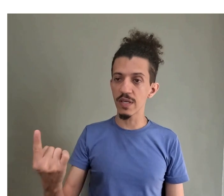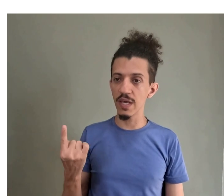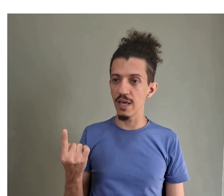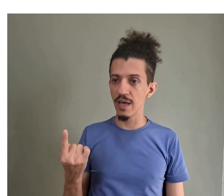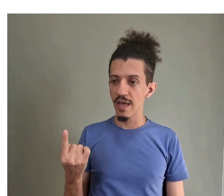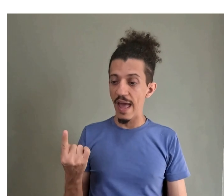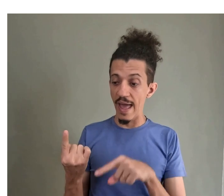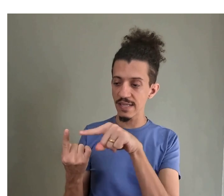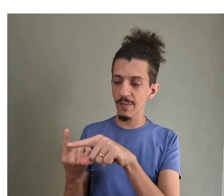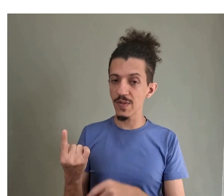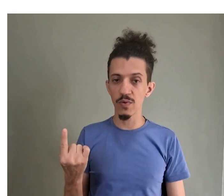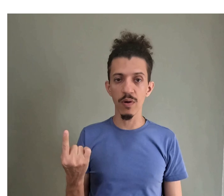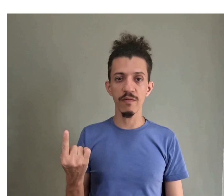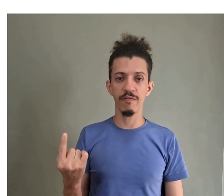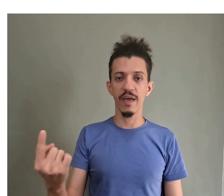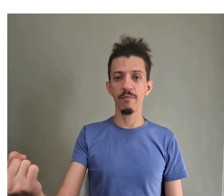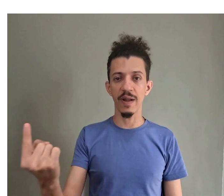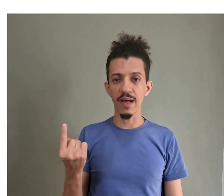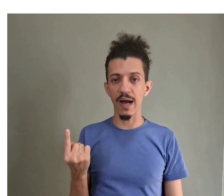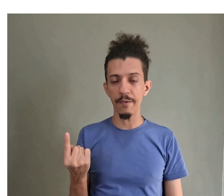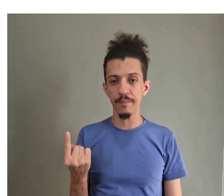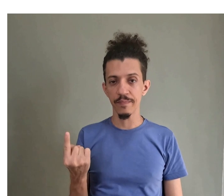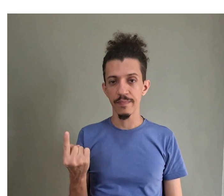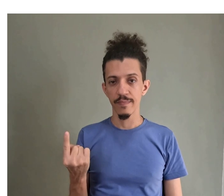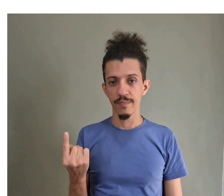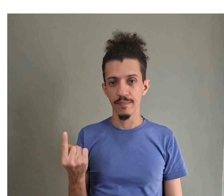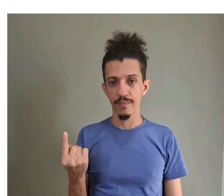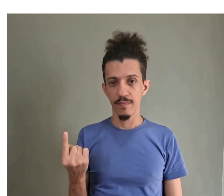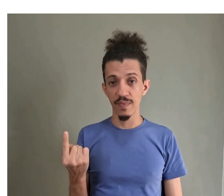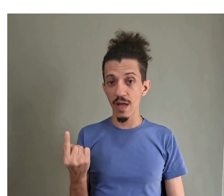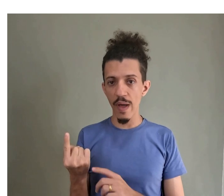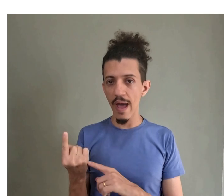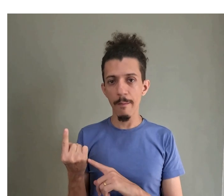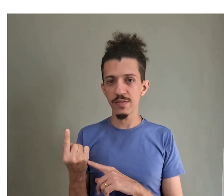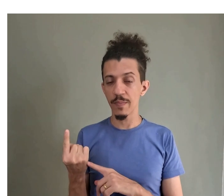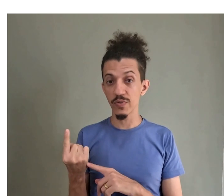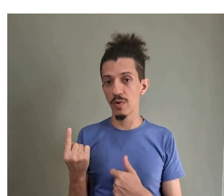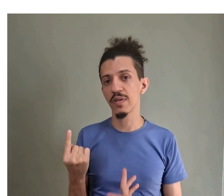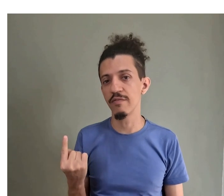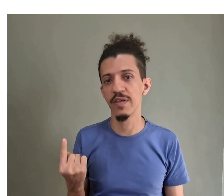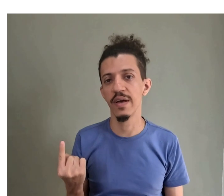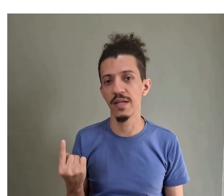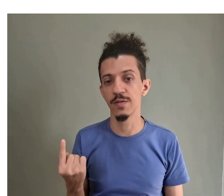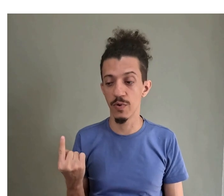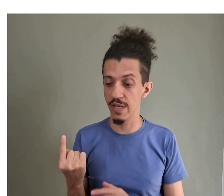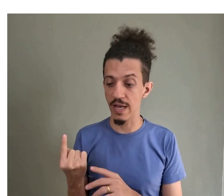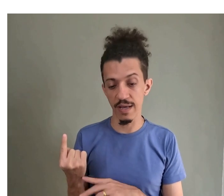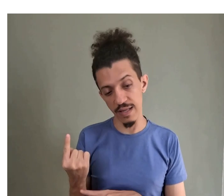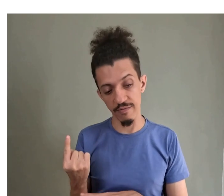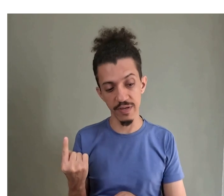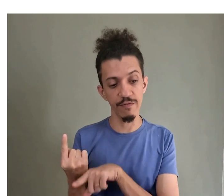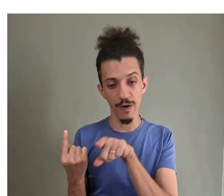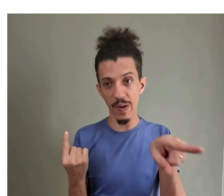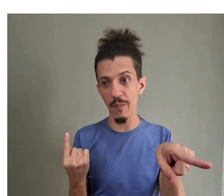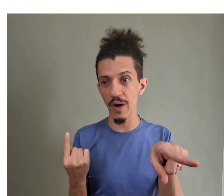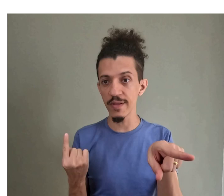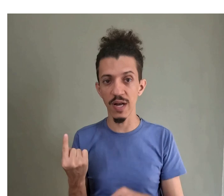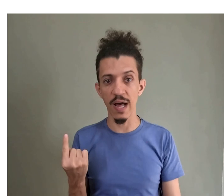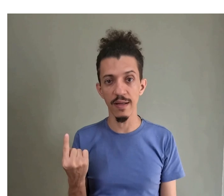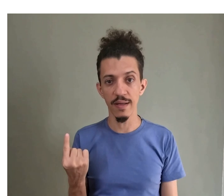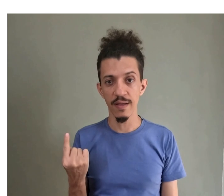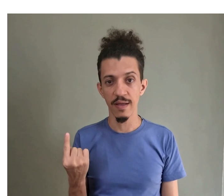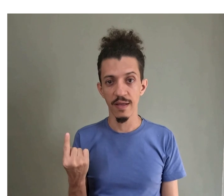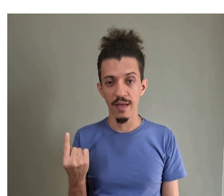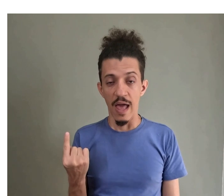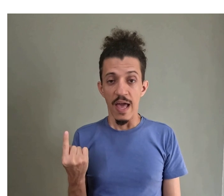volto aqui, é essa pessoa que veio para cá. Não é a mesma pessoa que estava aqui antes, porque a que estava aqui foi para a porta de